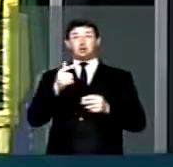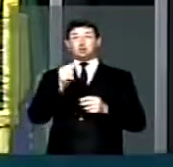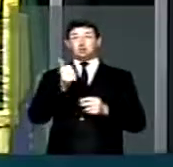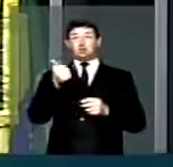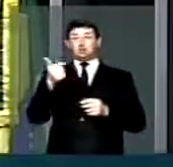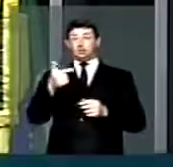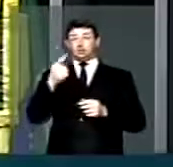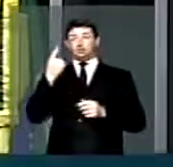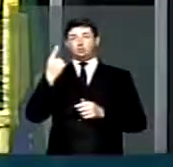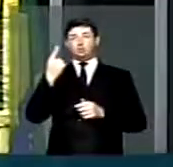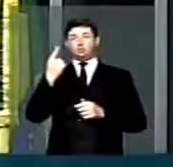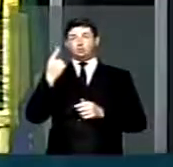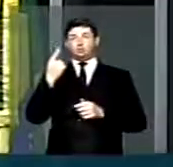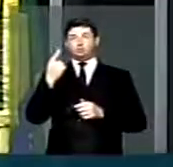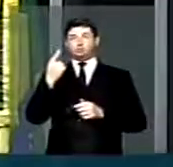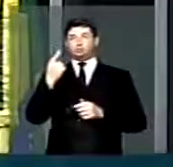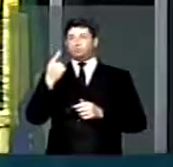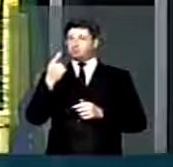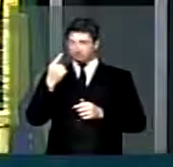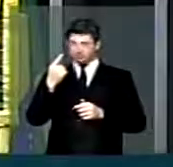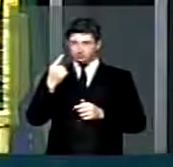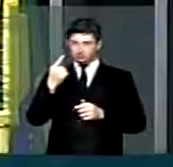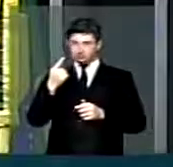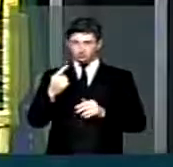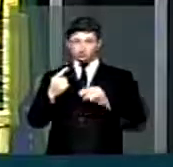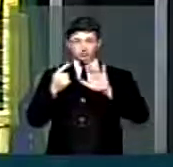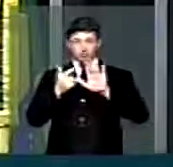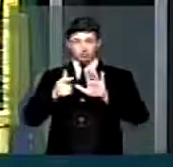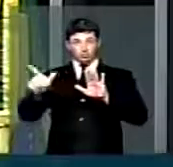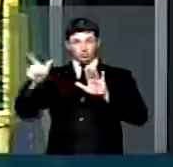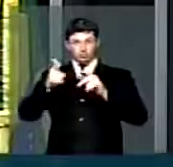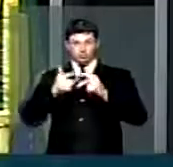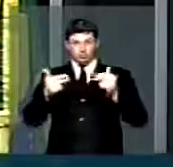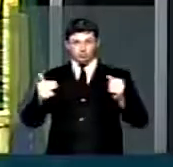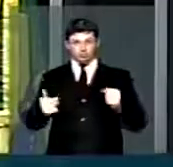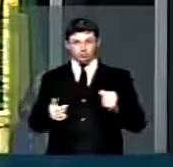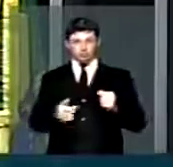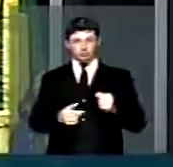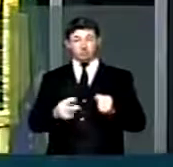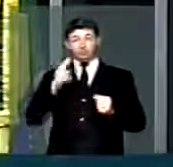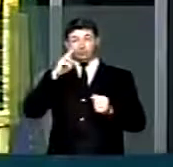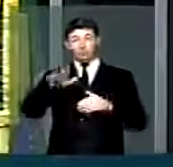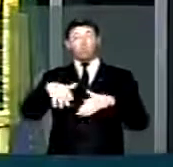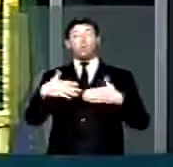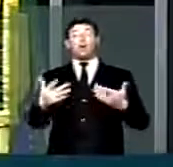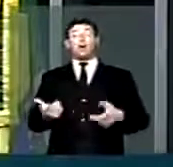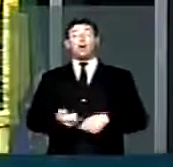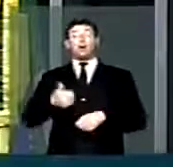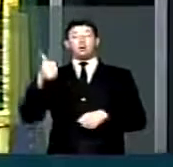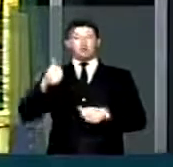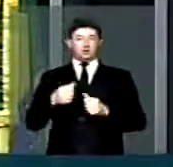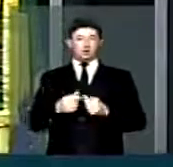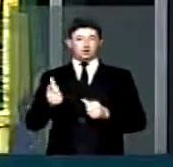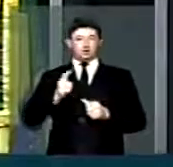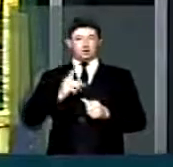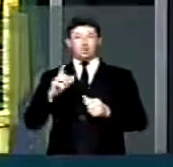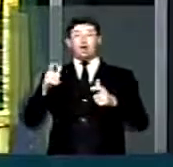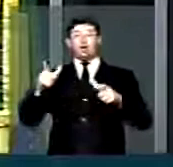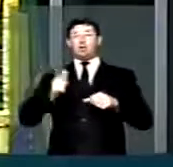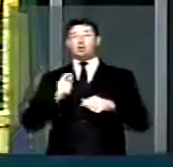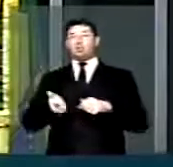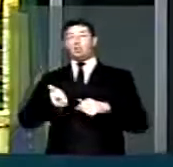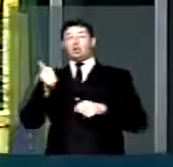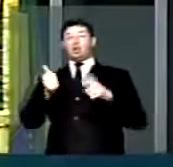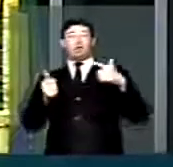2012, cresceu 1%. Vamos ver o outro item. Vamos ver qual que é a tendência de melhoria ou de piora